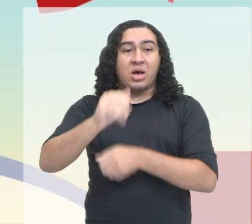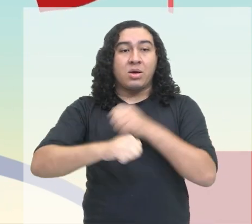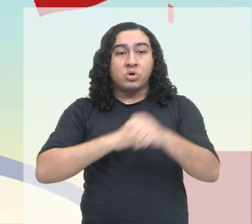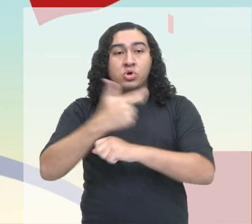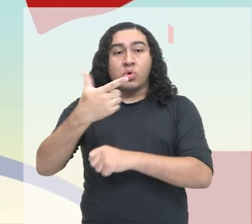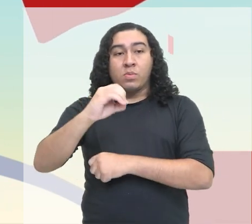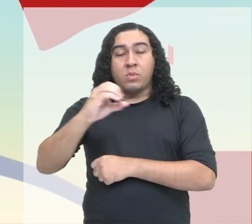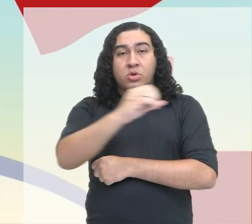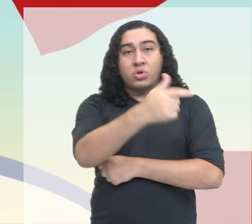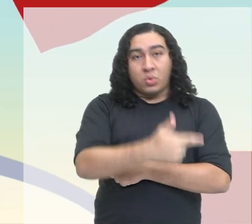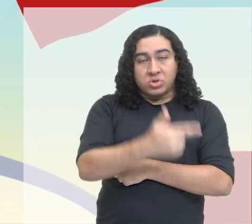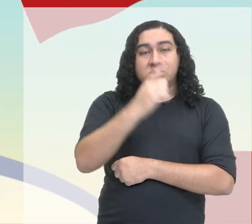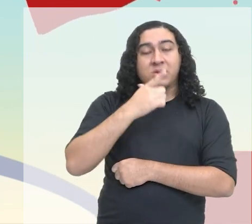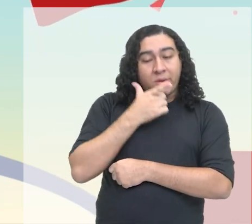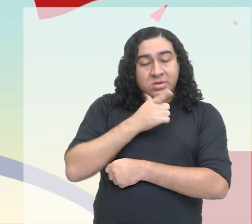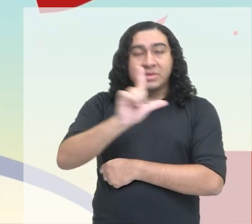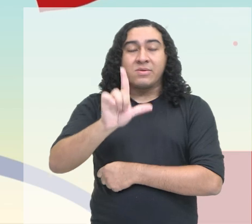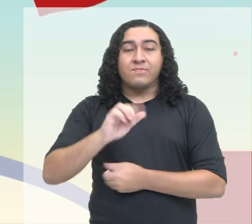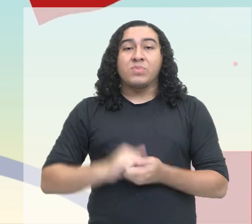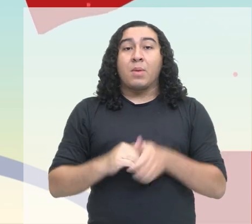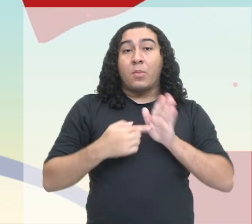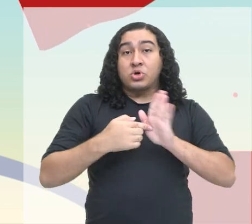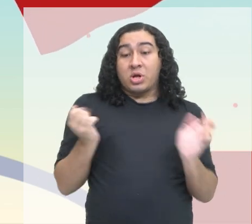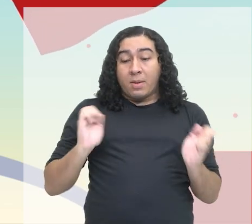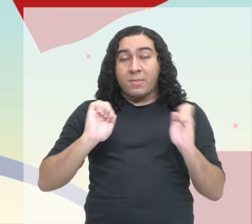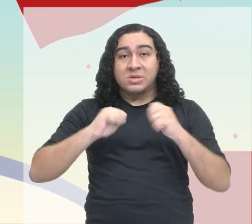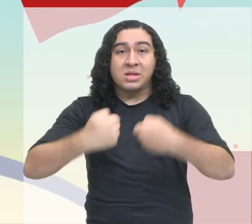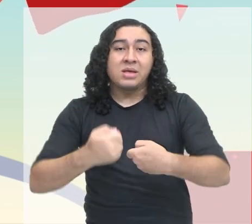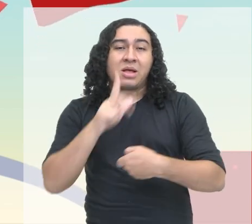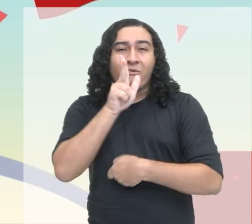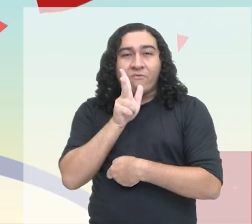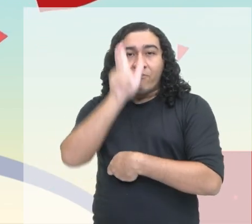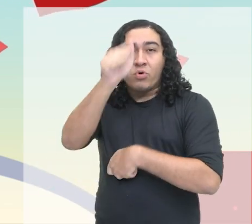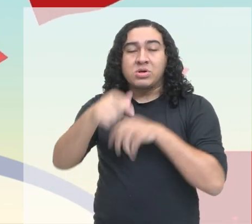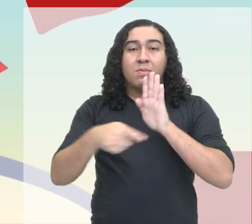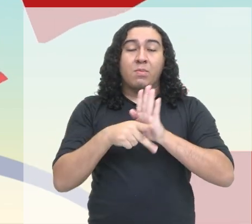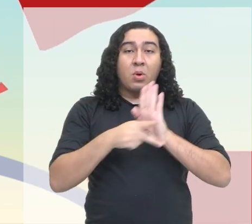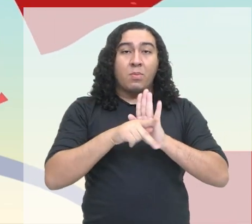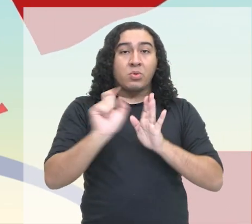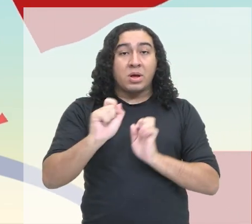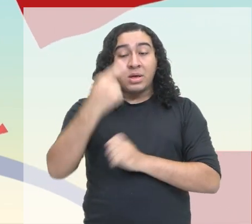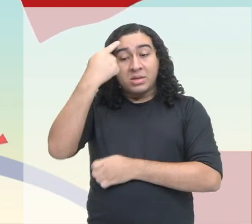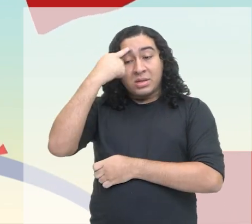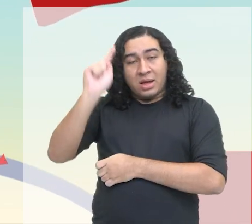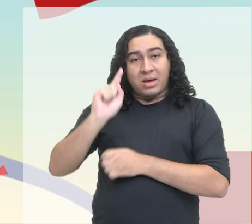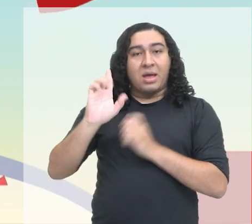mostrando a importância da persistência e da luta por ideais democráticos.